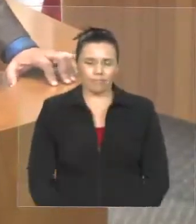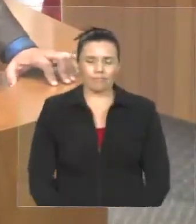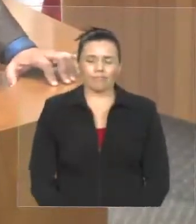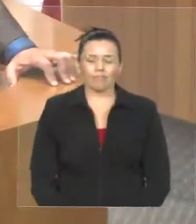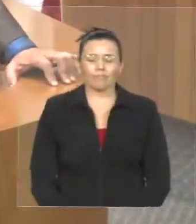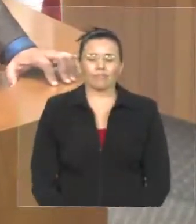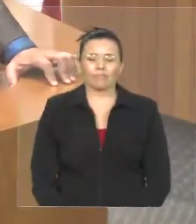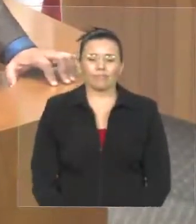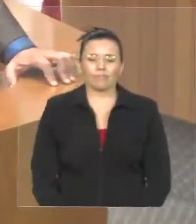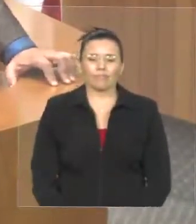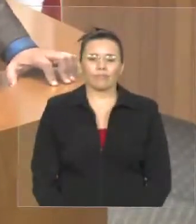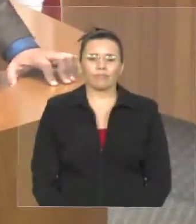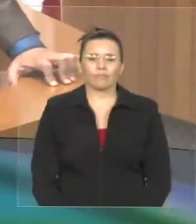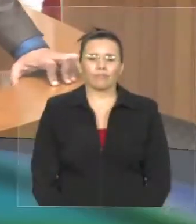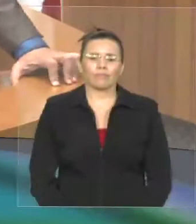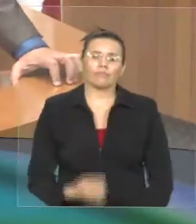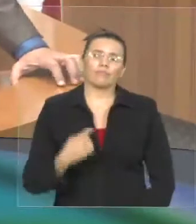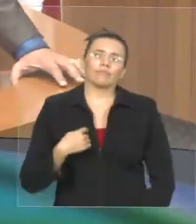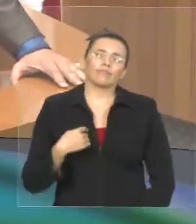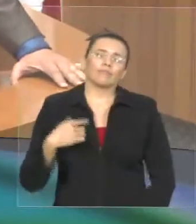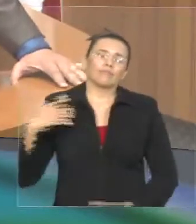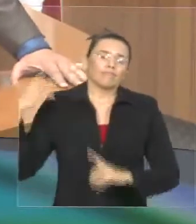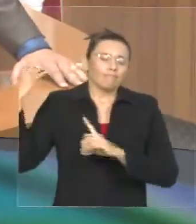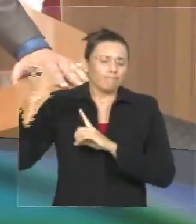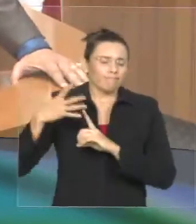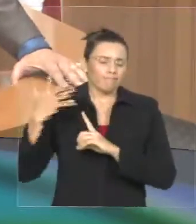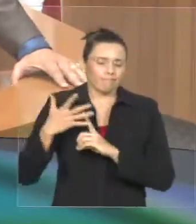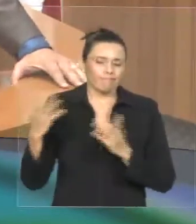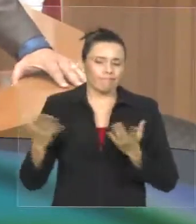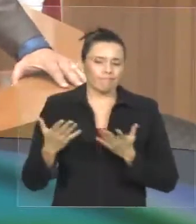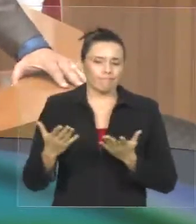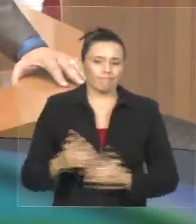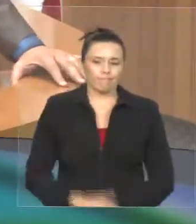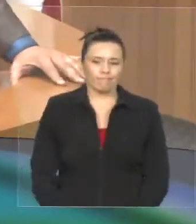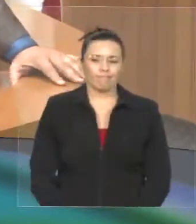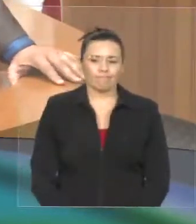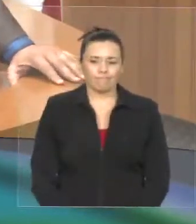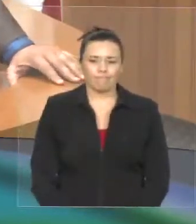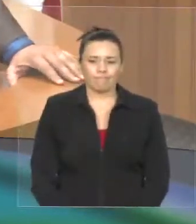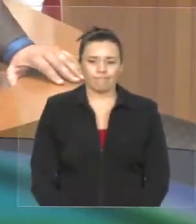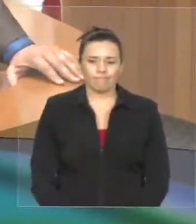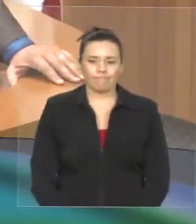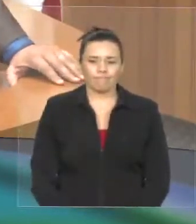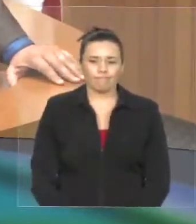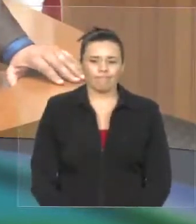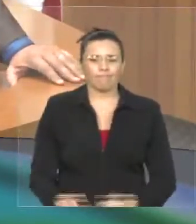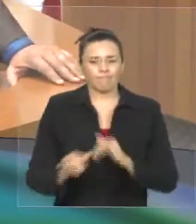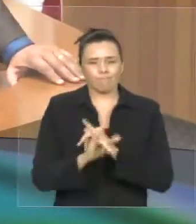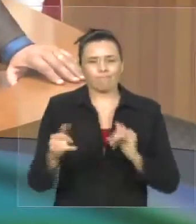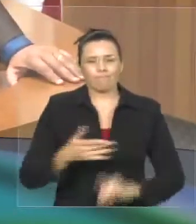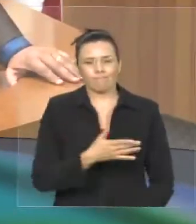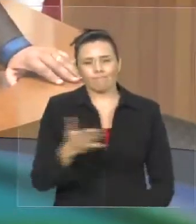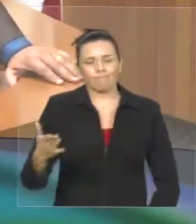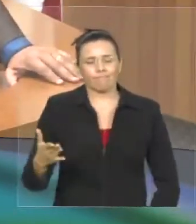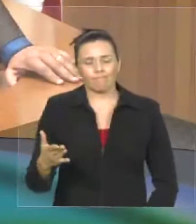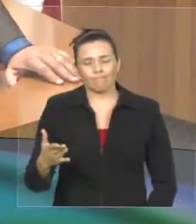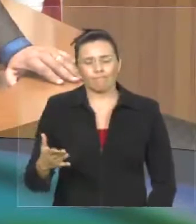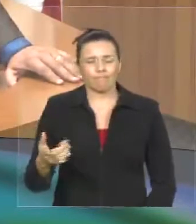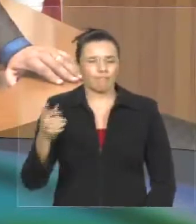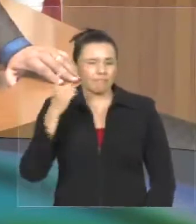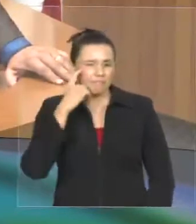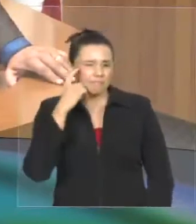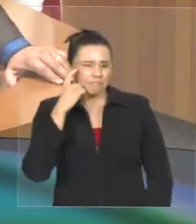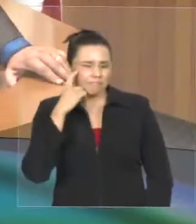neste tempo, fazer uma reflexão sobre o momento que vivemos. Não é